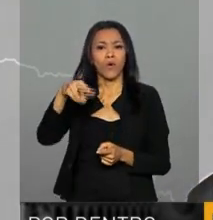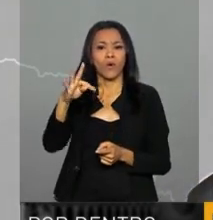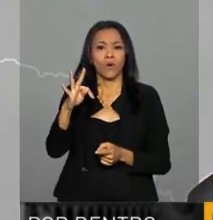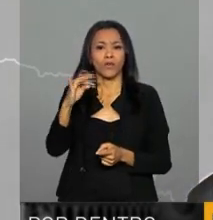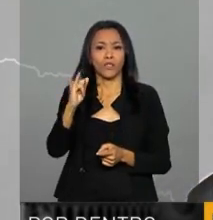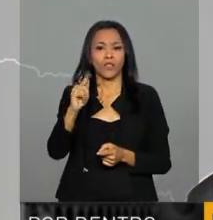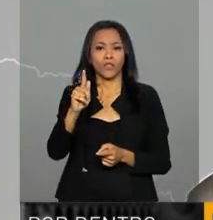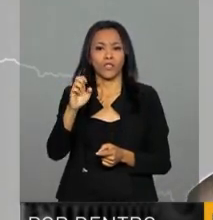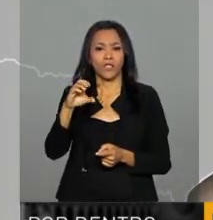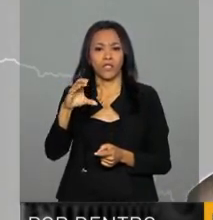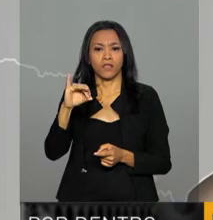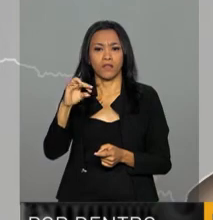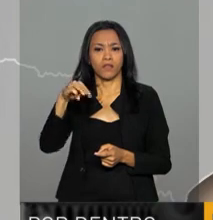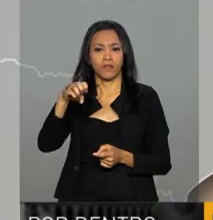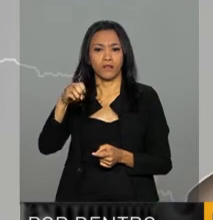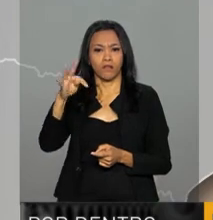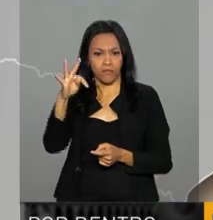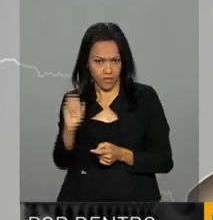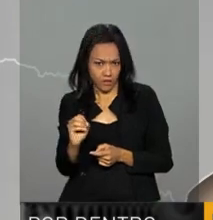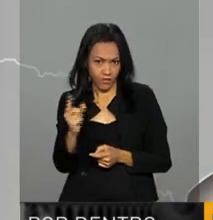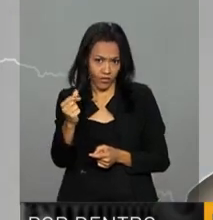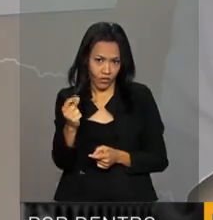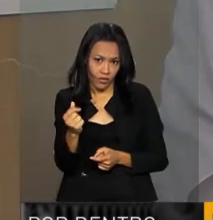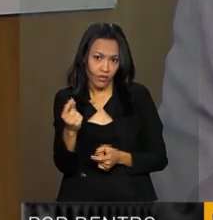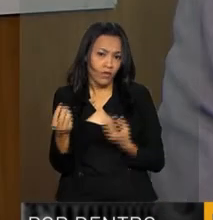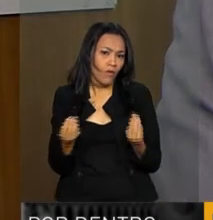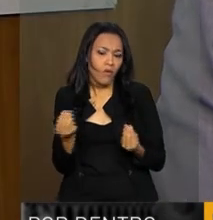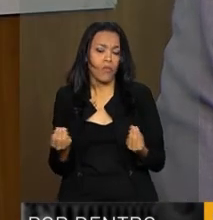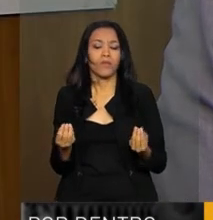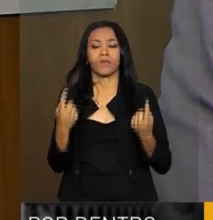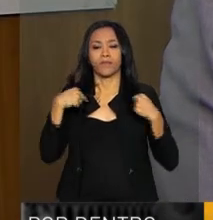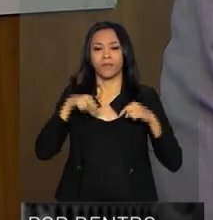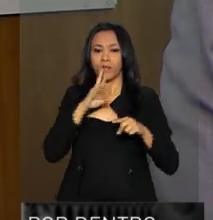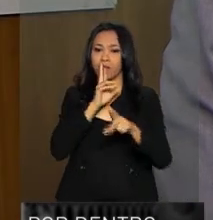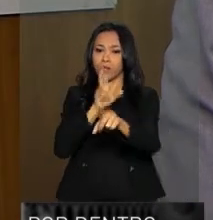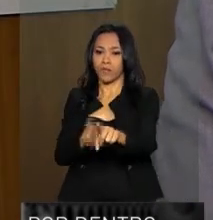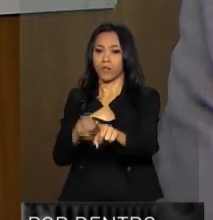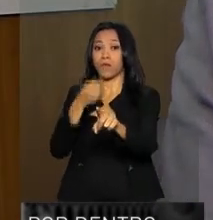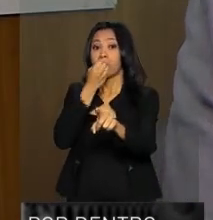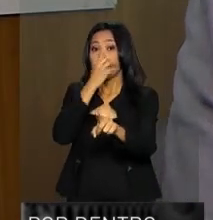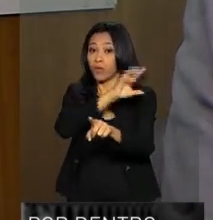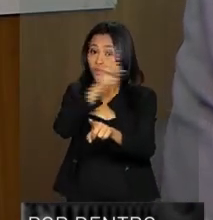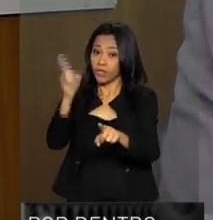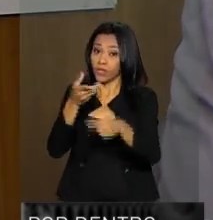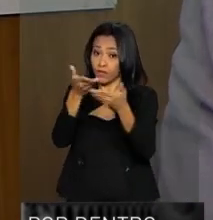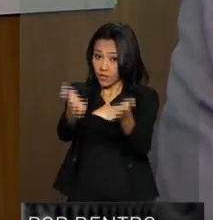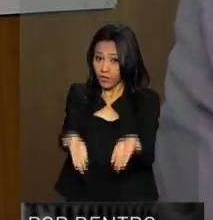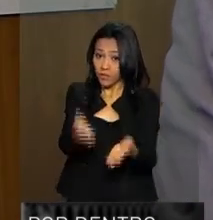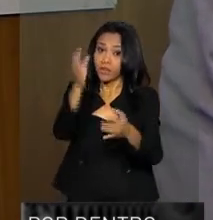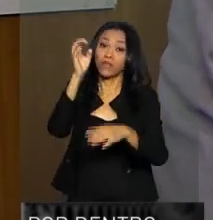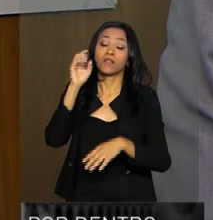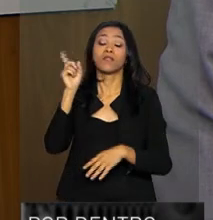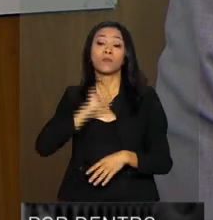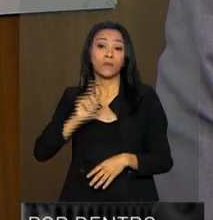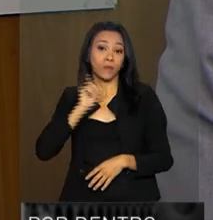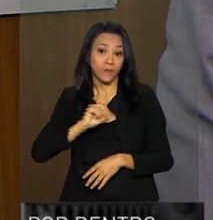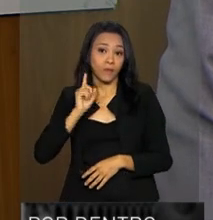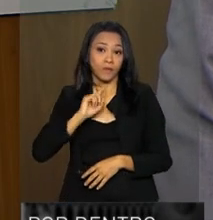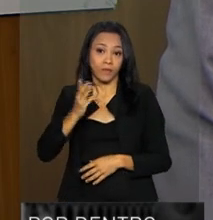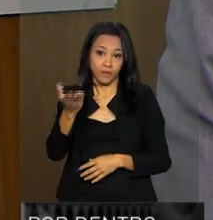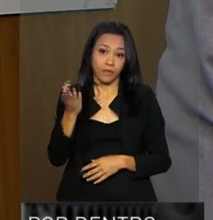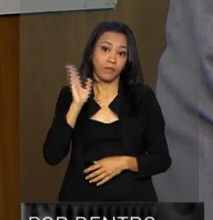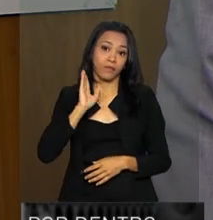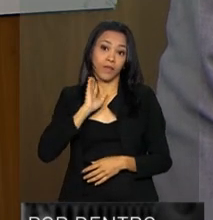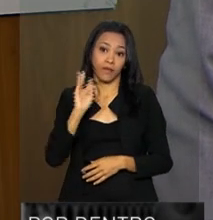patrick bom dia bom dia aos ouvintes sair de minas gerais nós tivemos um contingenciamento feito